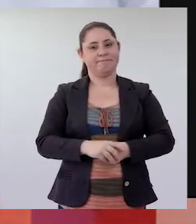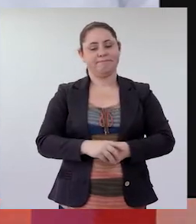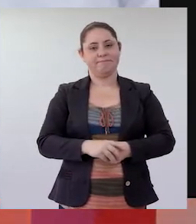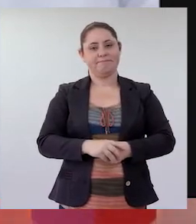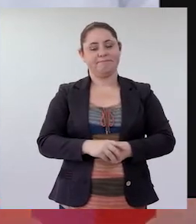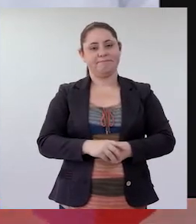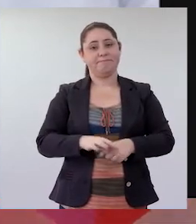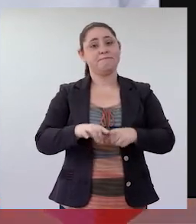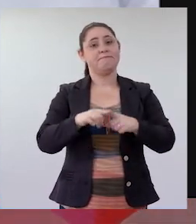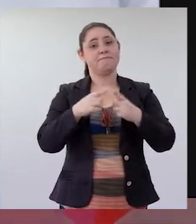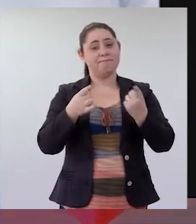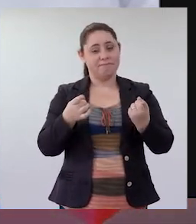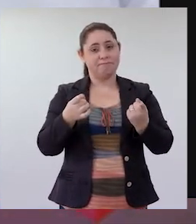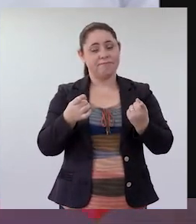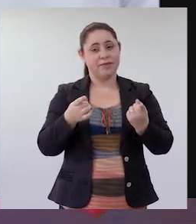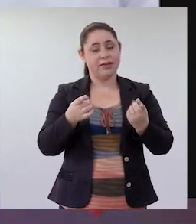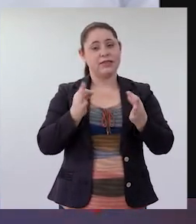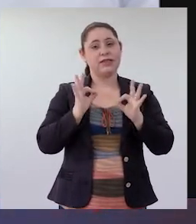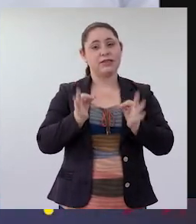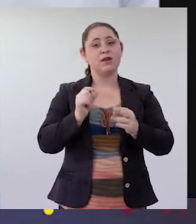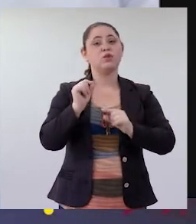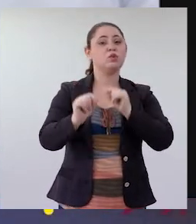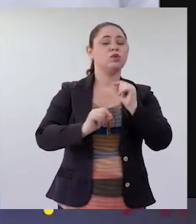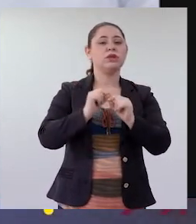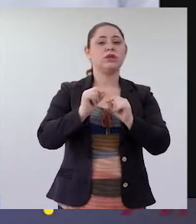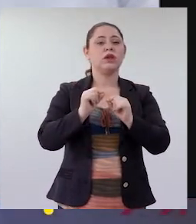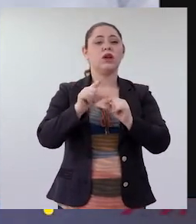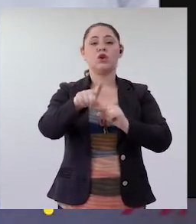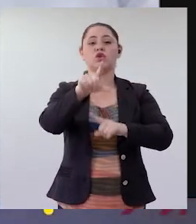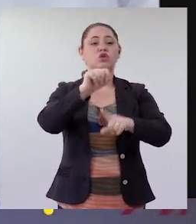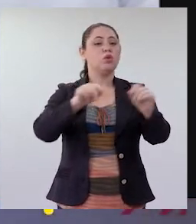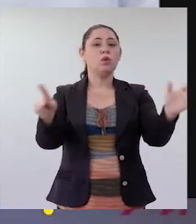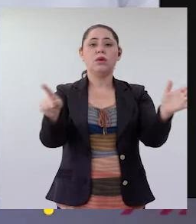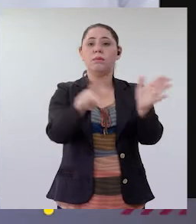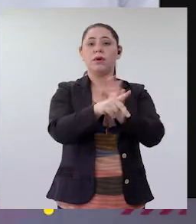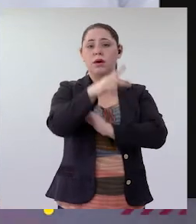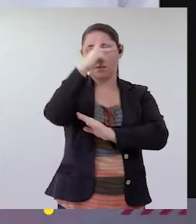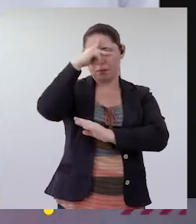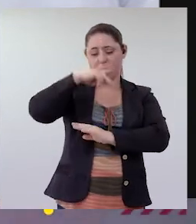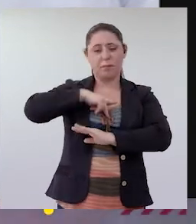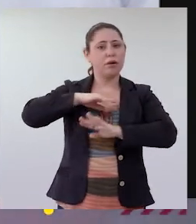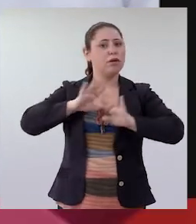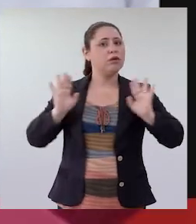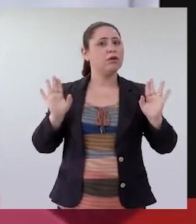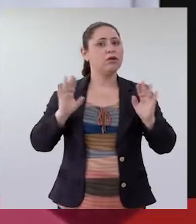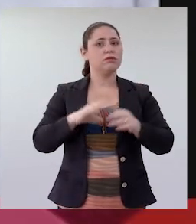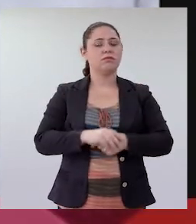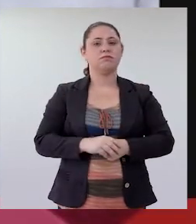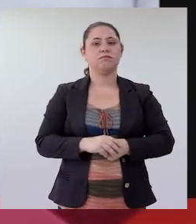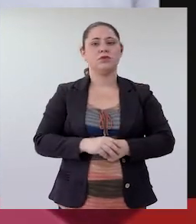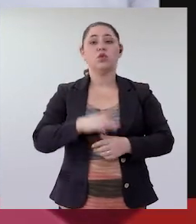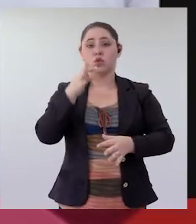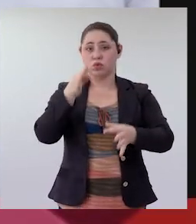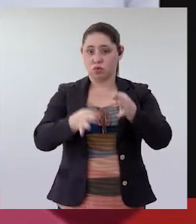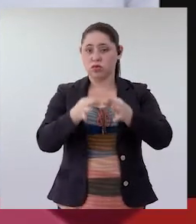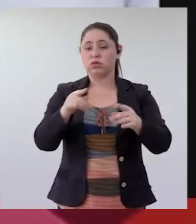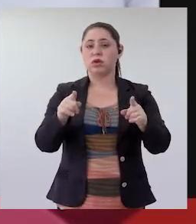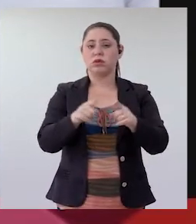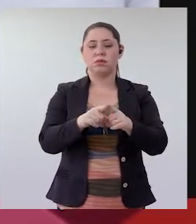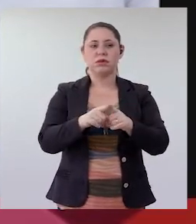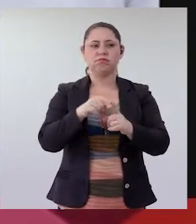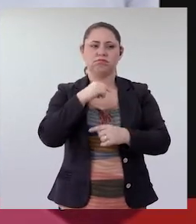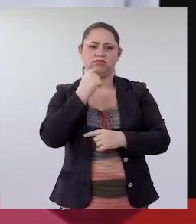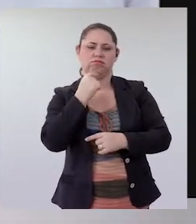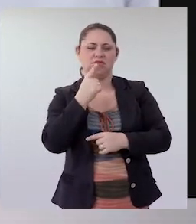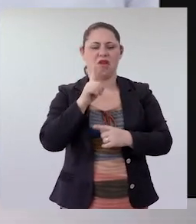Mas, obviamente, porque é uma escolha pessoal. Inclusive, no próprio Poder Judiciário,